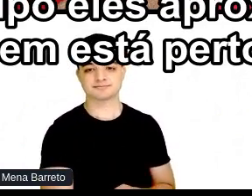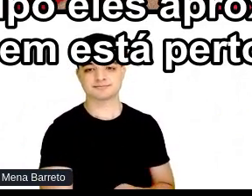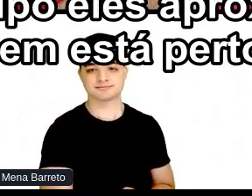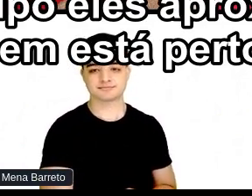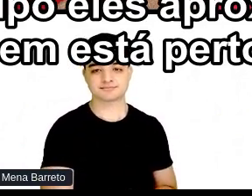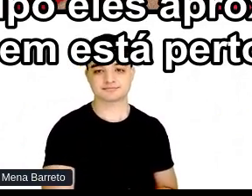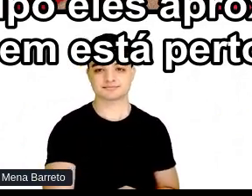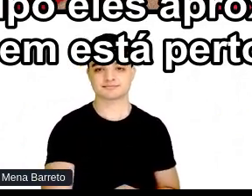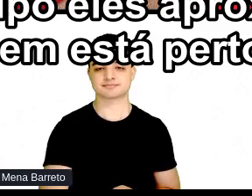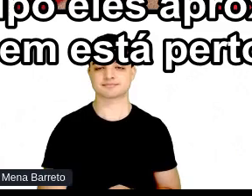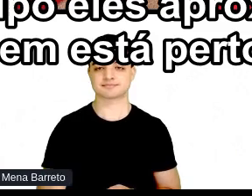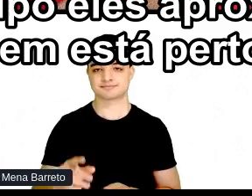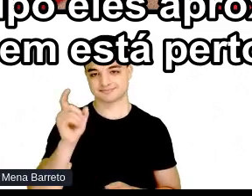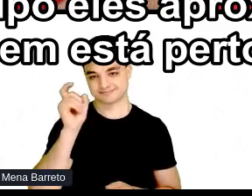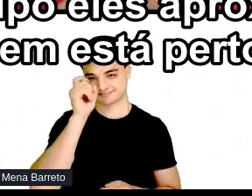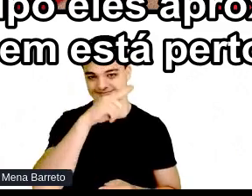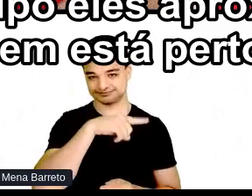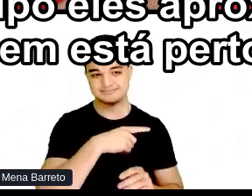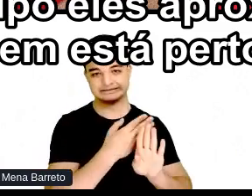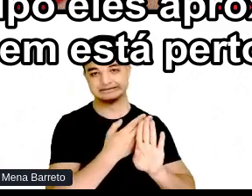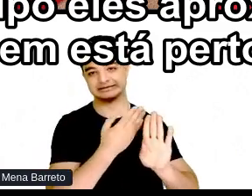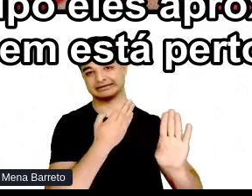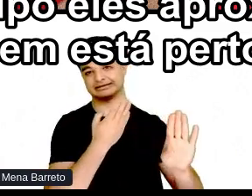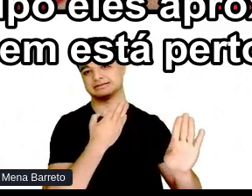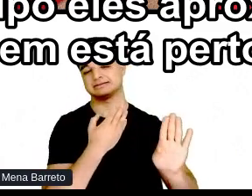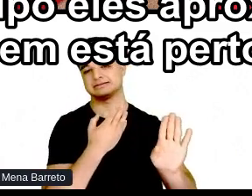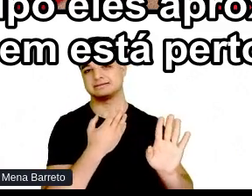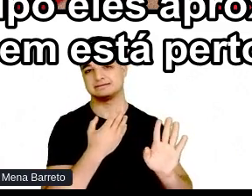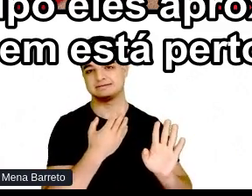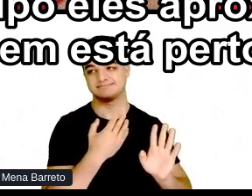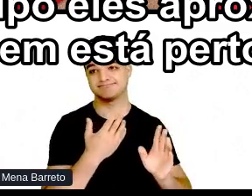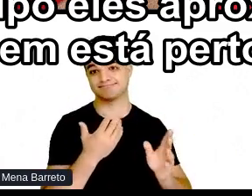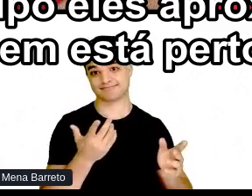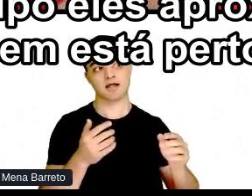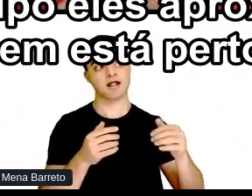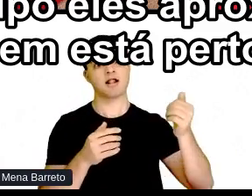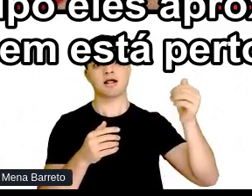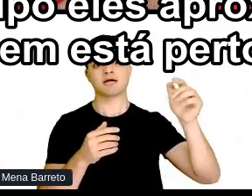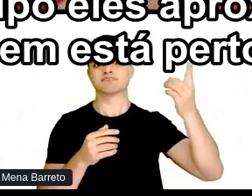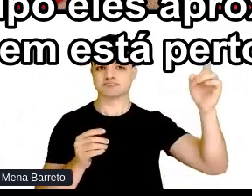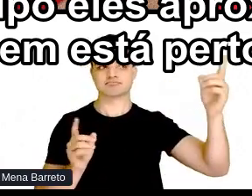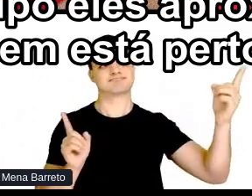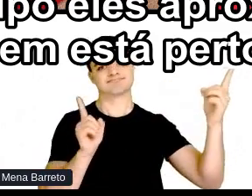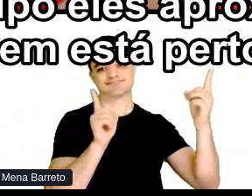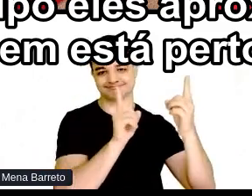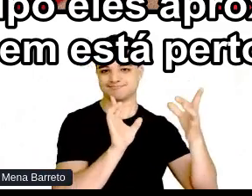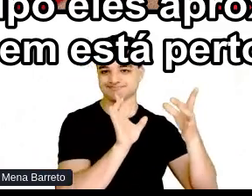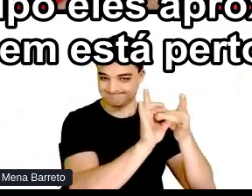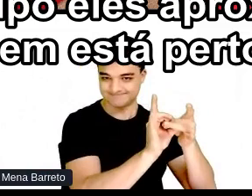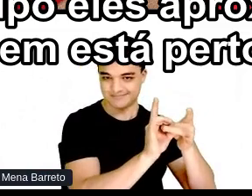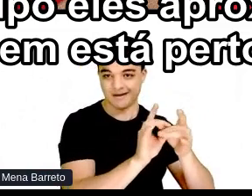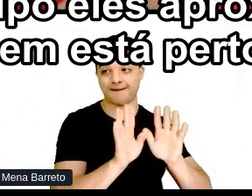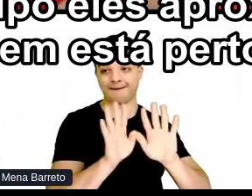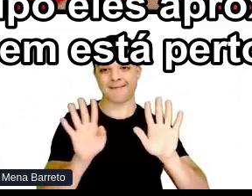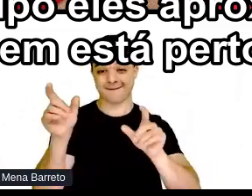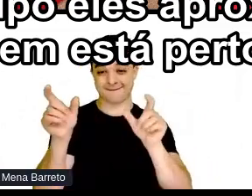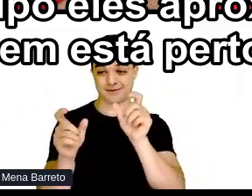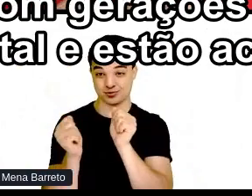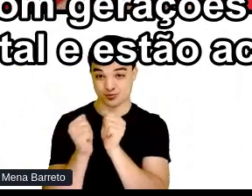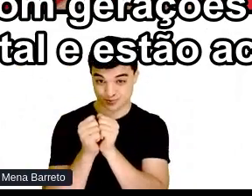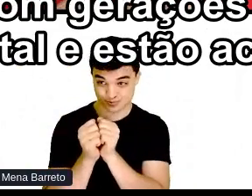isso acaba se tornando impeditivo para eles, até mesmo prosseguir com alguma ação importante, às vezes fechar uma compra, fazer um cadastro ou enviar